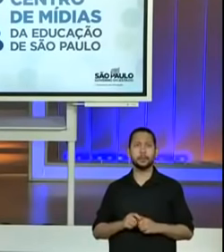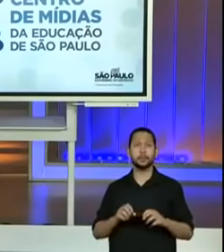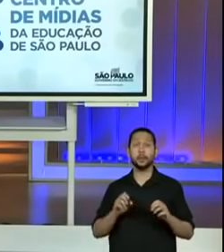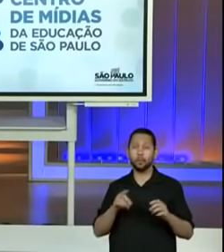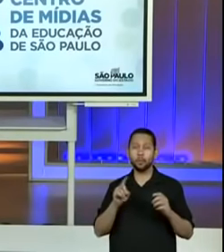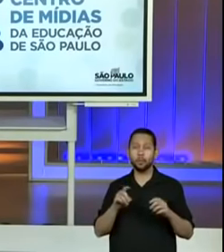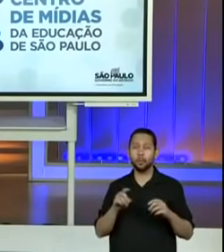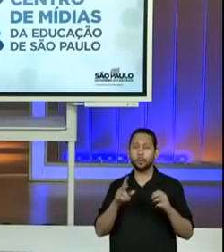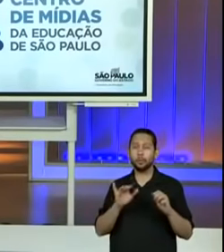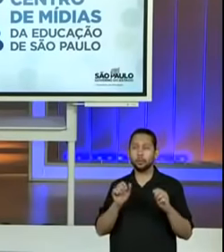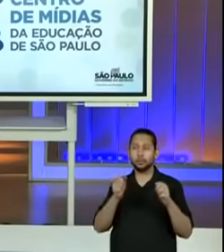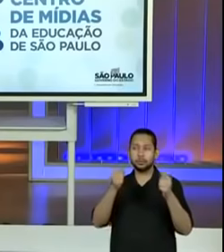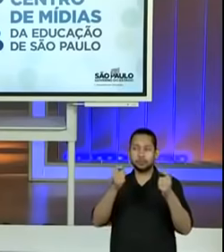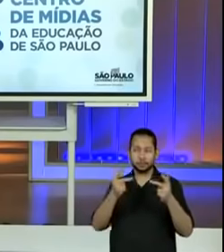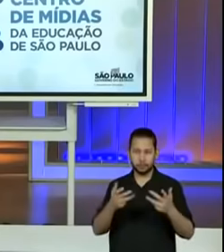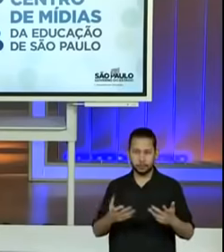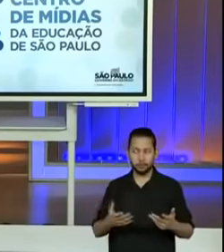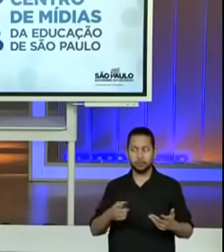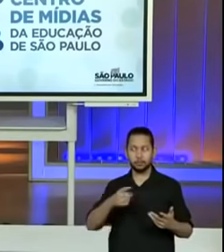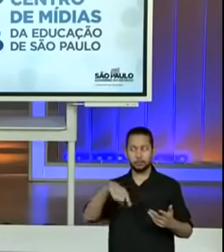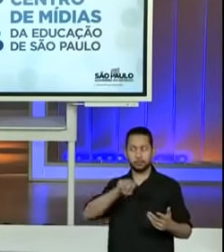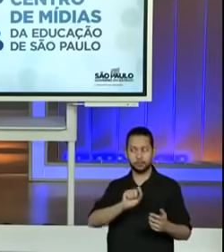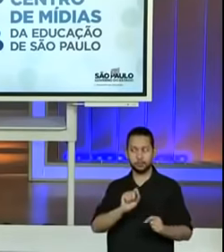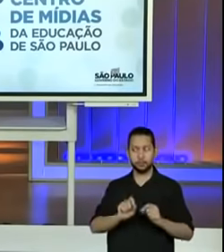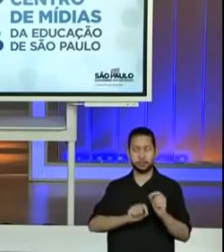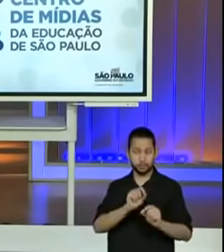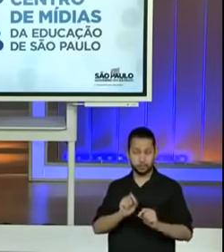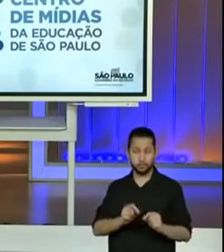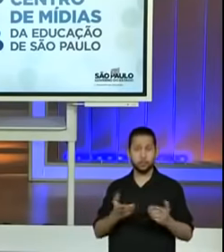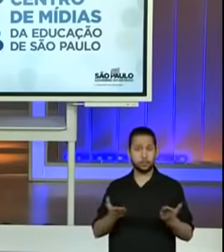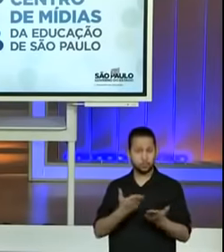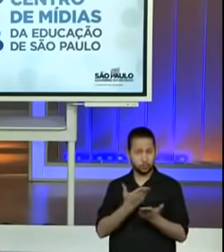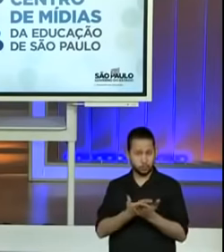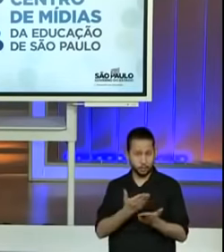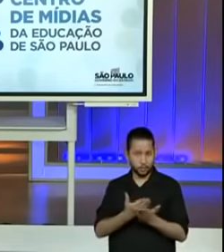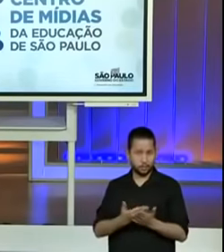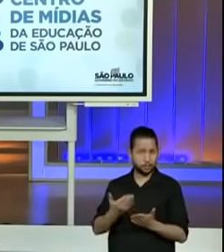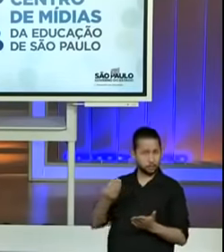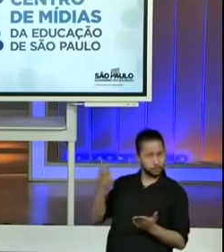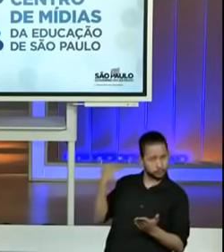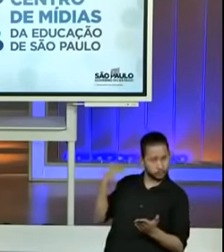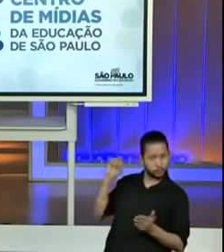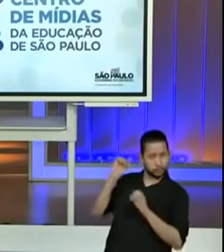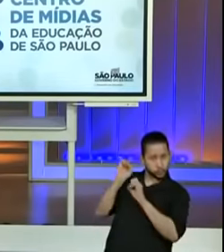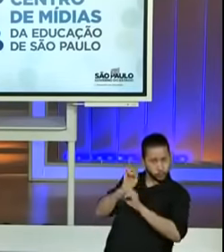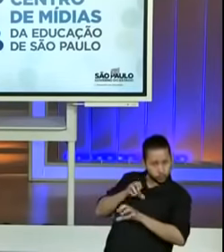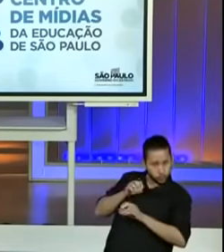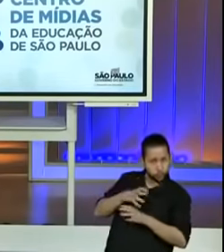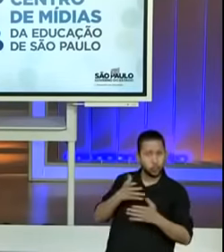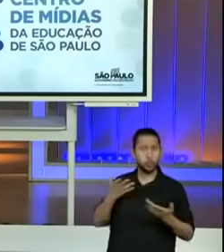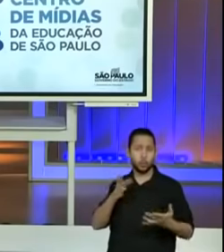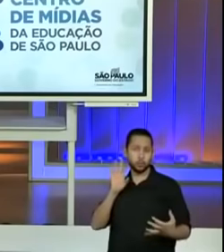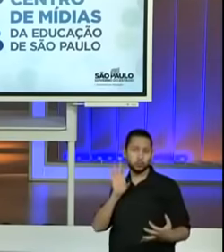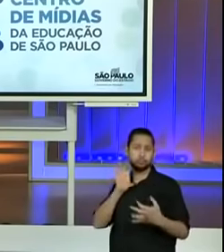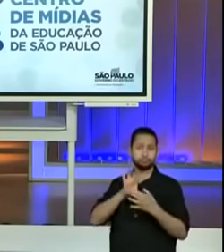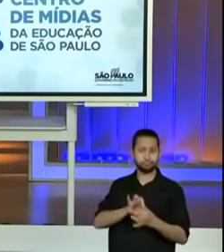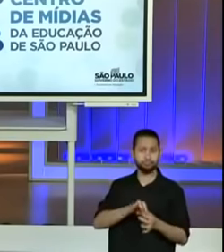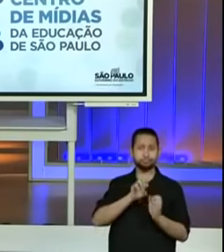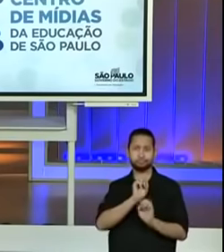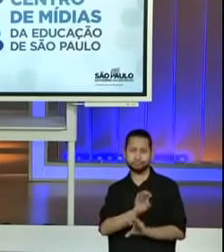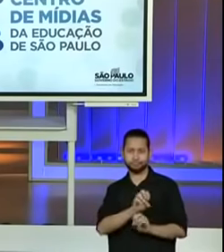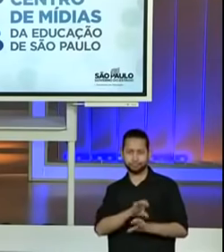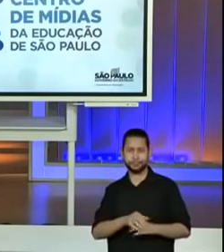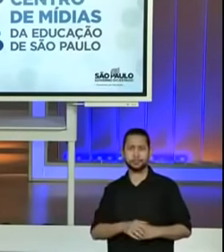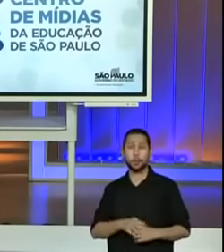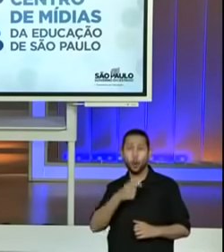Vou até explicar aqui uma coisinha para vocês. Essa aula ela é uma continuação de uma outra aula. É da aula que